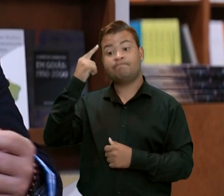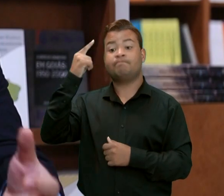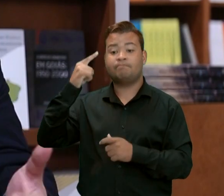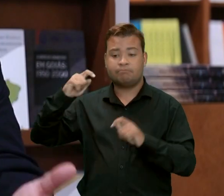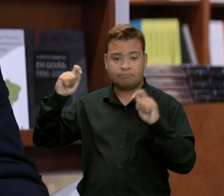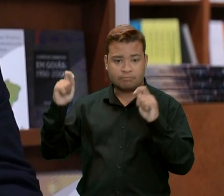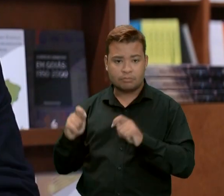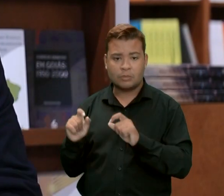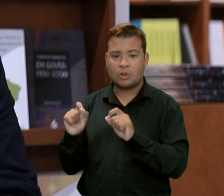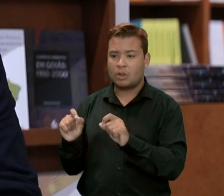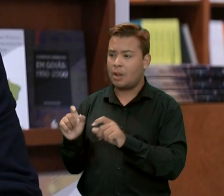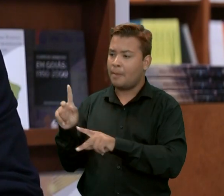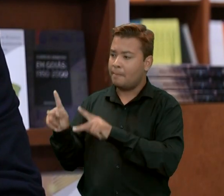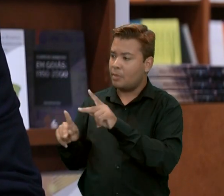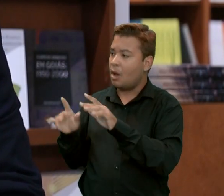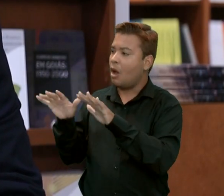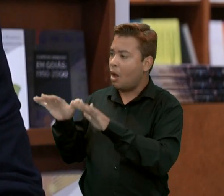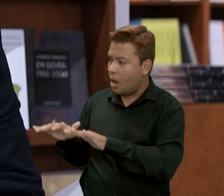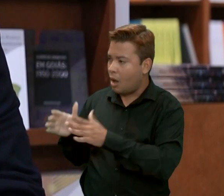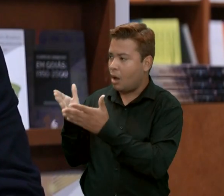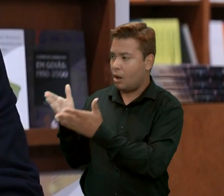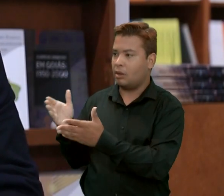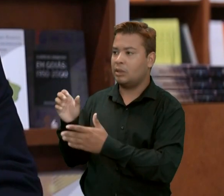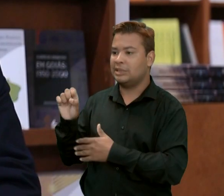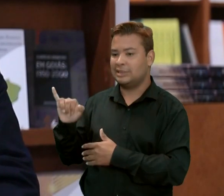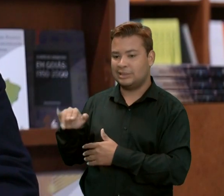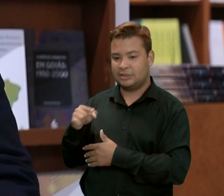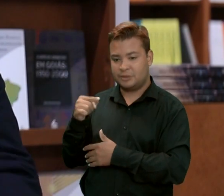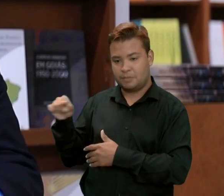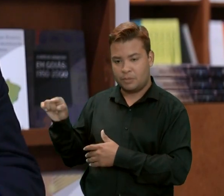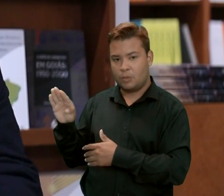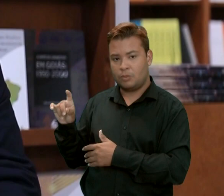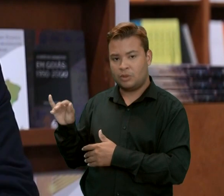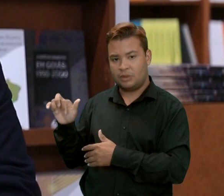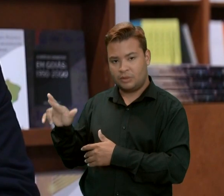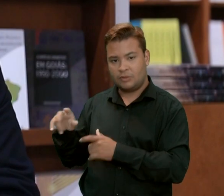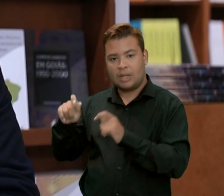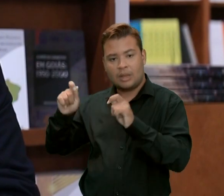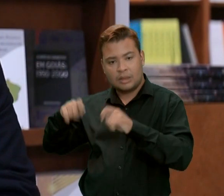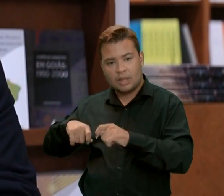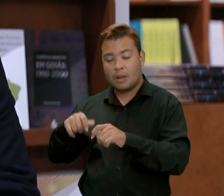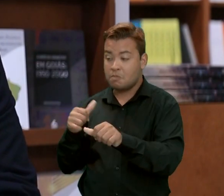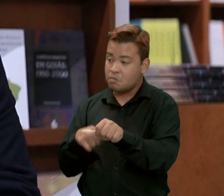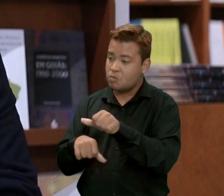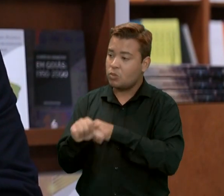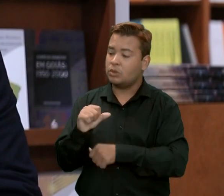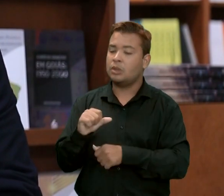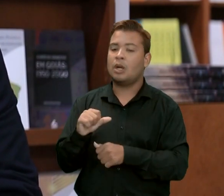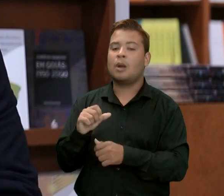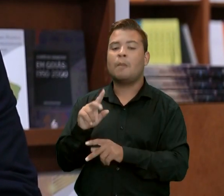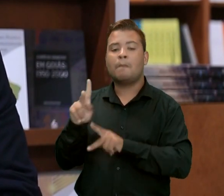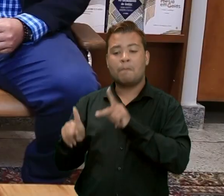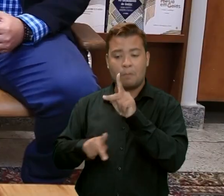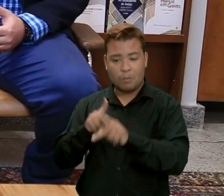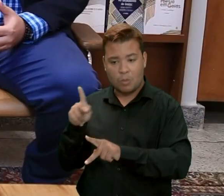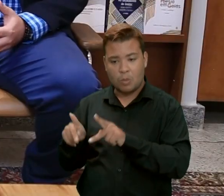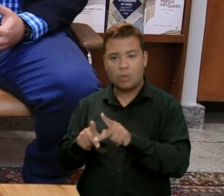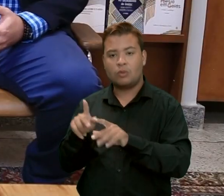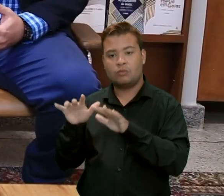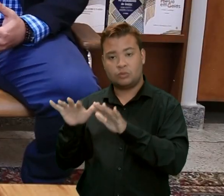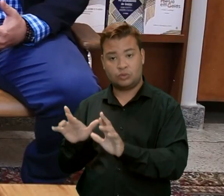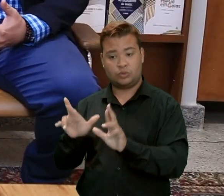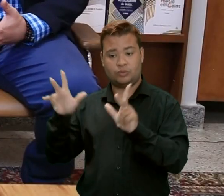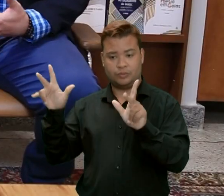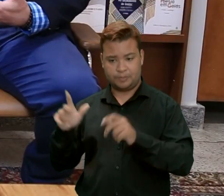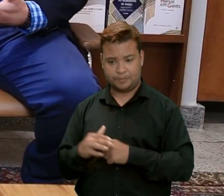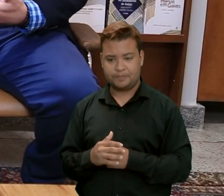aquele culto do povo, a Simão Bolívar, poderia ser transformado num culto para o povo, que é a chave de leitura do historiador venezuelano chamado Germán Carrera